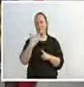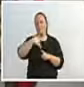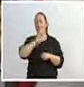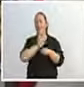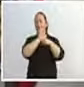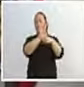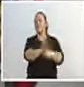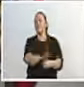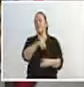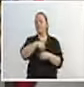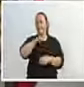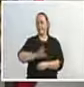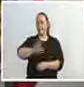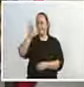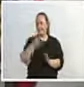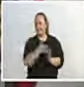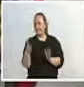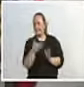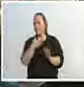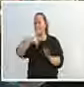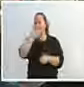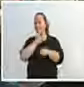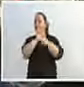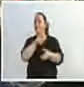Estado e no nosso Brasil. Era isso da tarde de hoje.